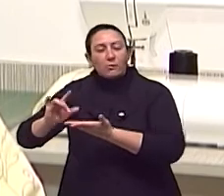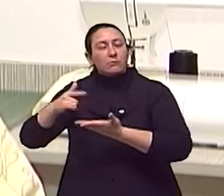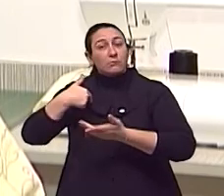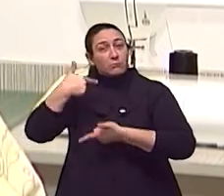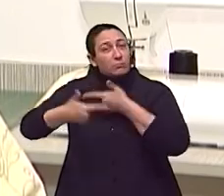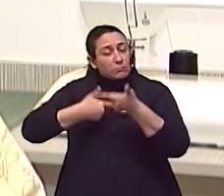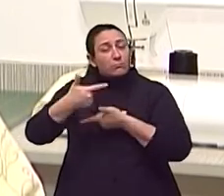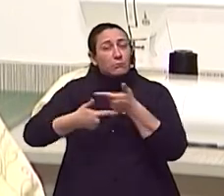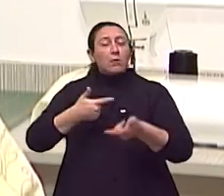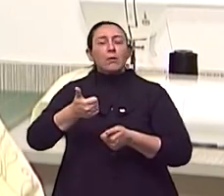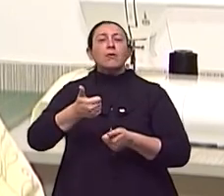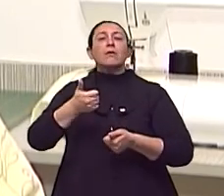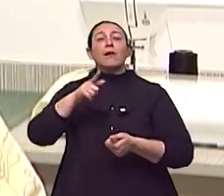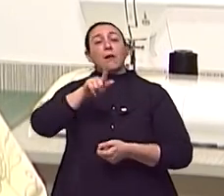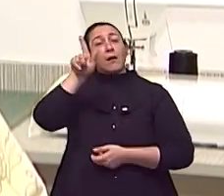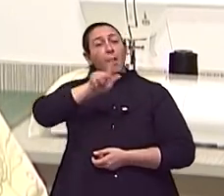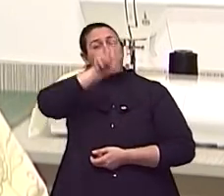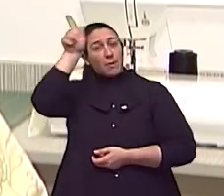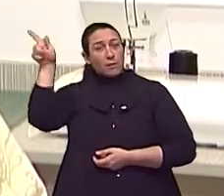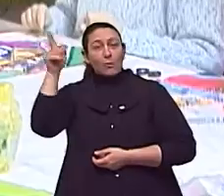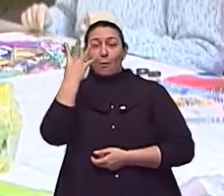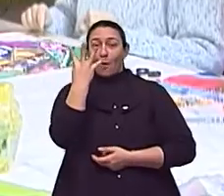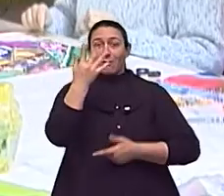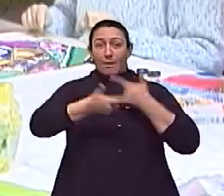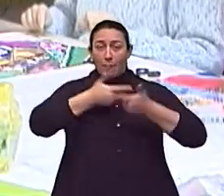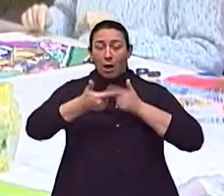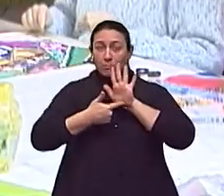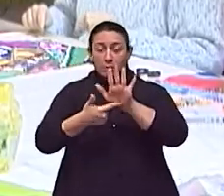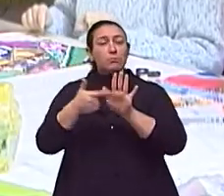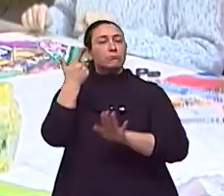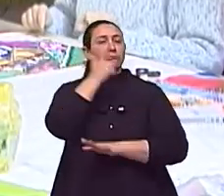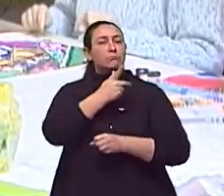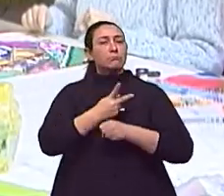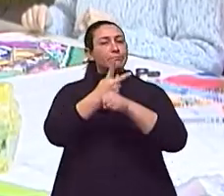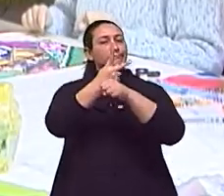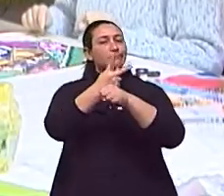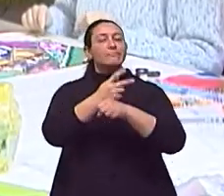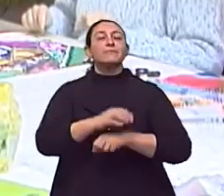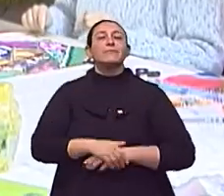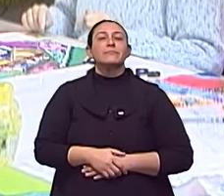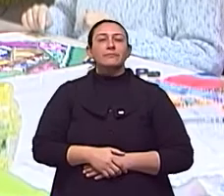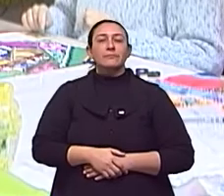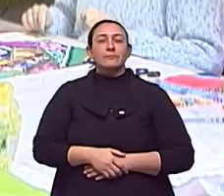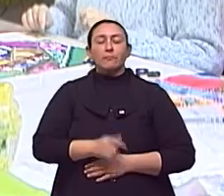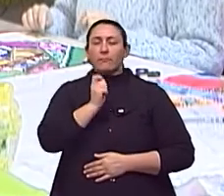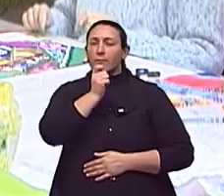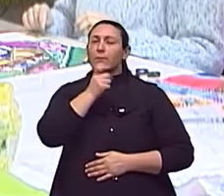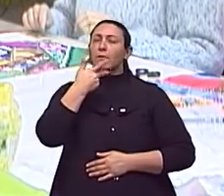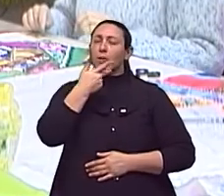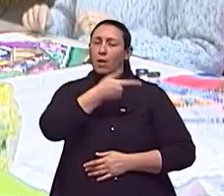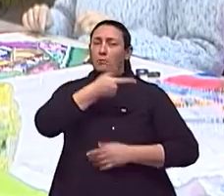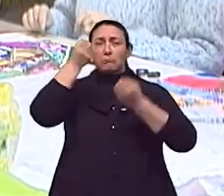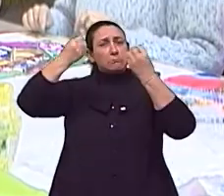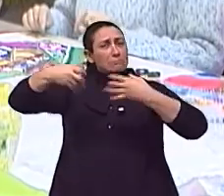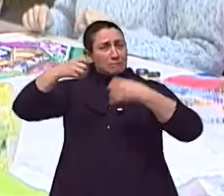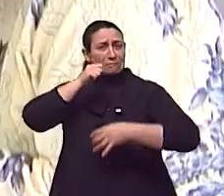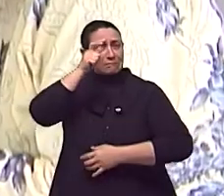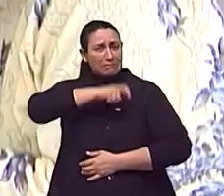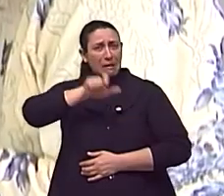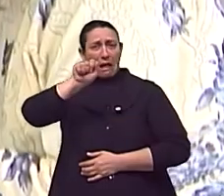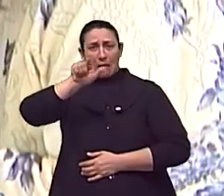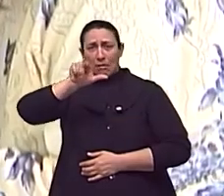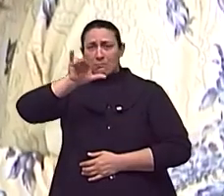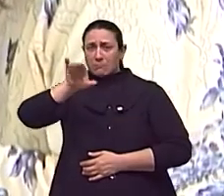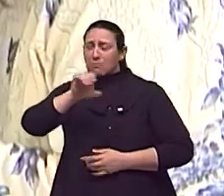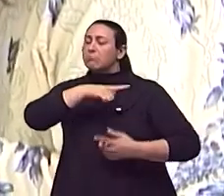Gramado os quatro trabalhos foram Oi dona Alice dedica seu tempo ensinando tudo que sabe sobre patchwork